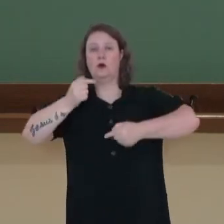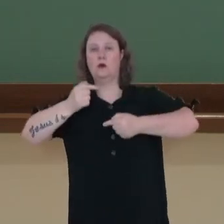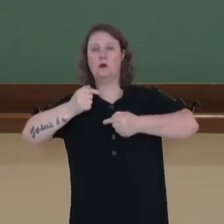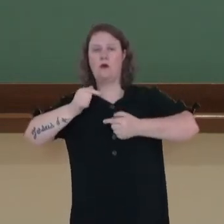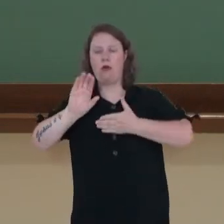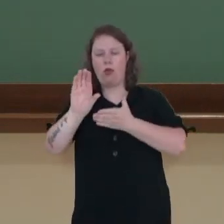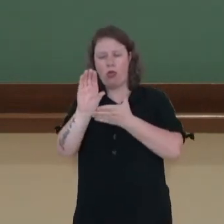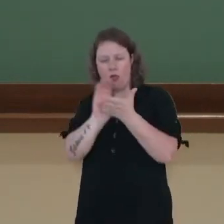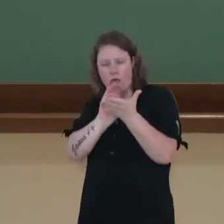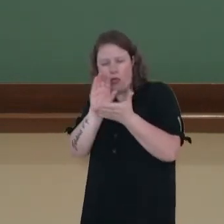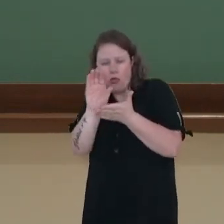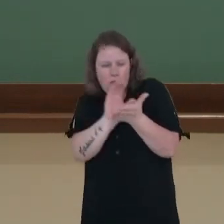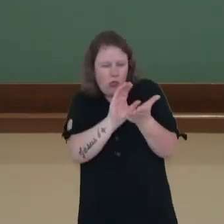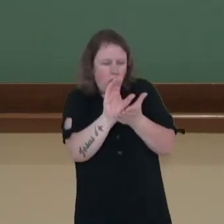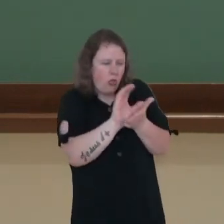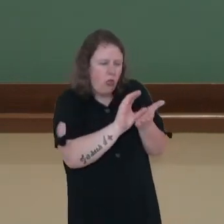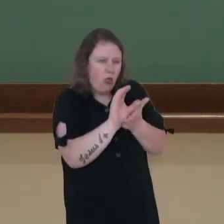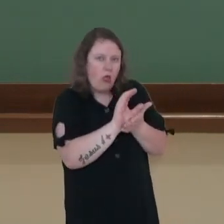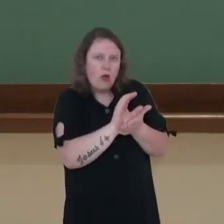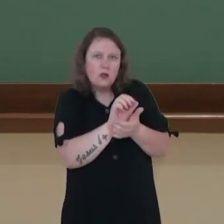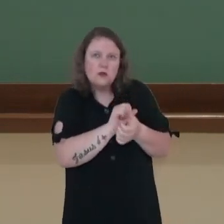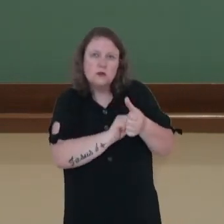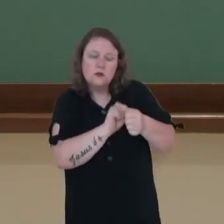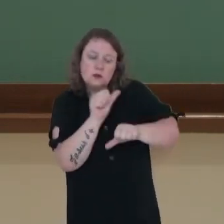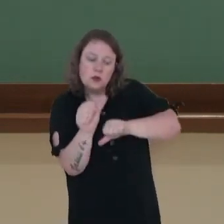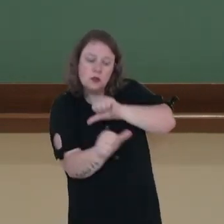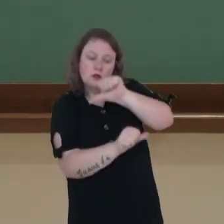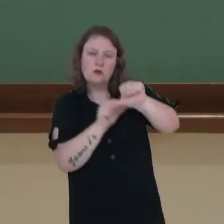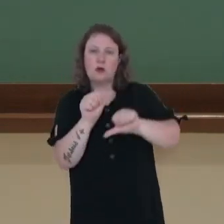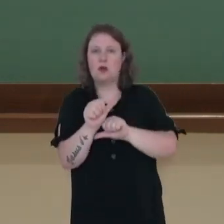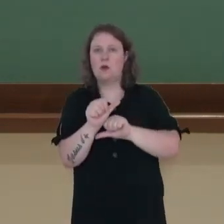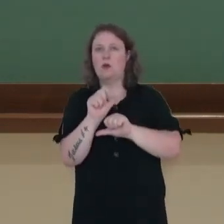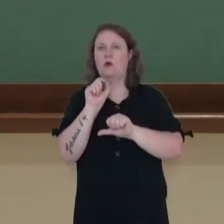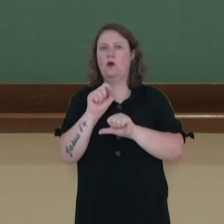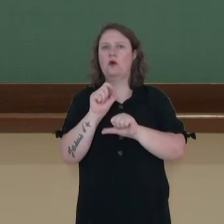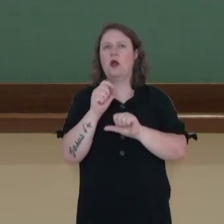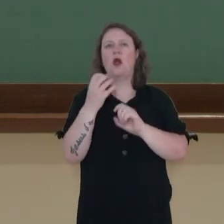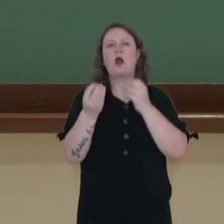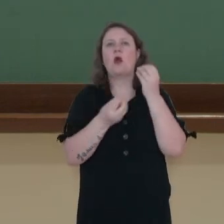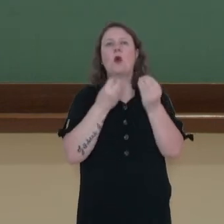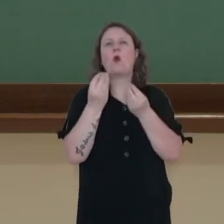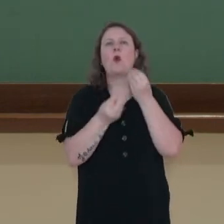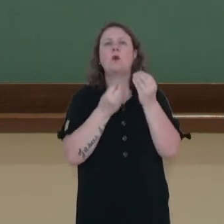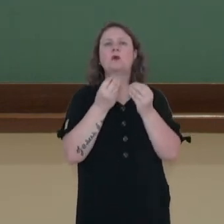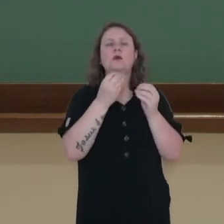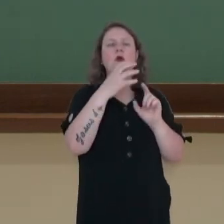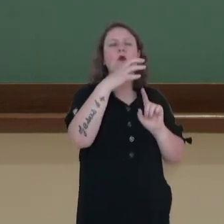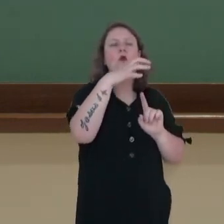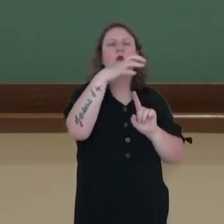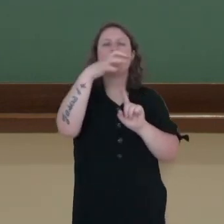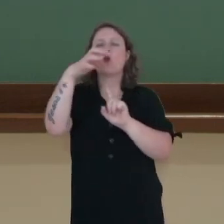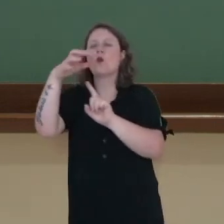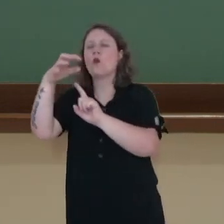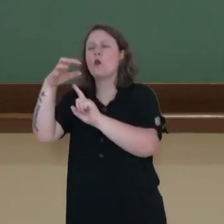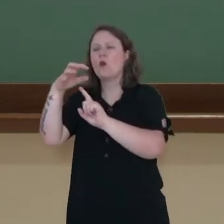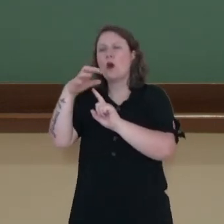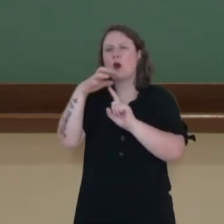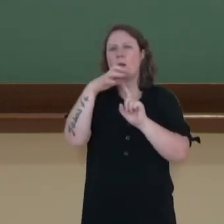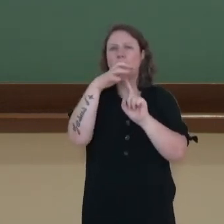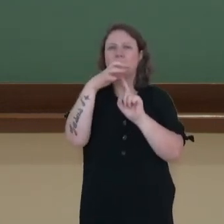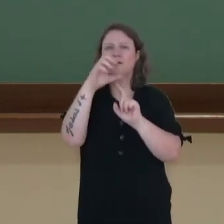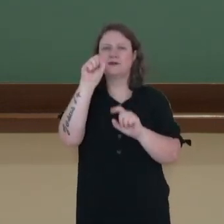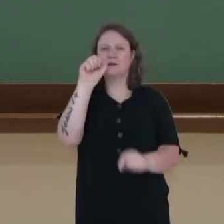riqueza das províncias, transformando-as em satélites que giram em torno da corte. Ele faz essa crítica